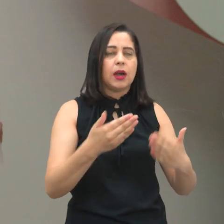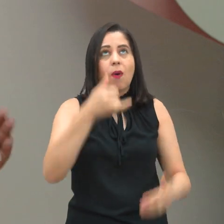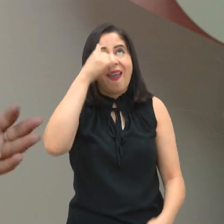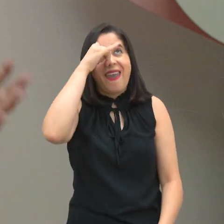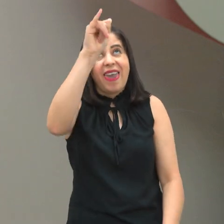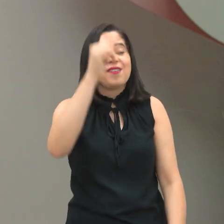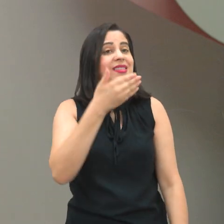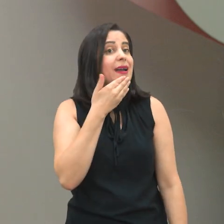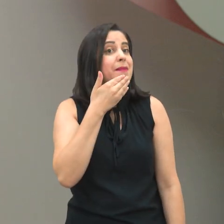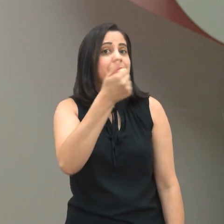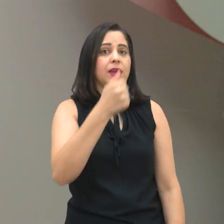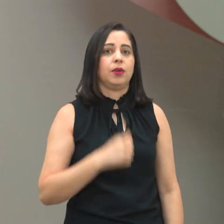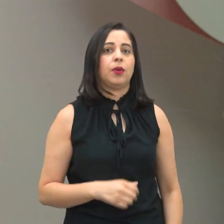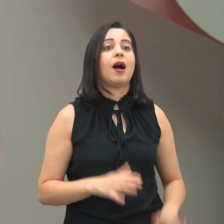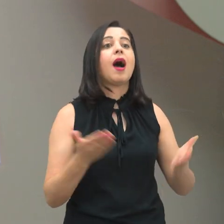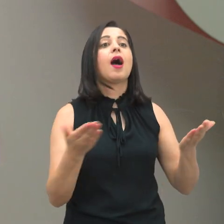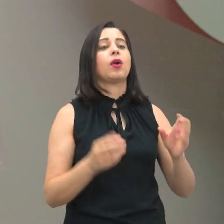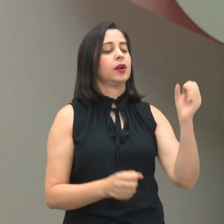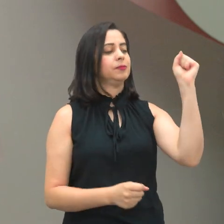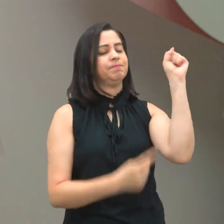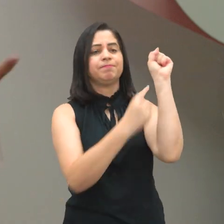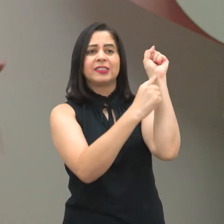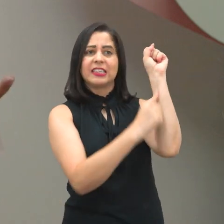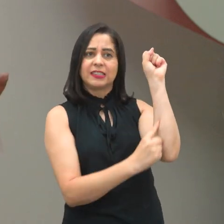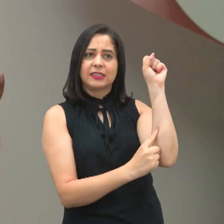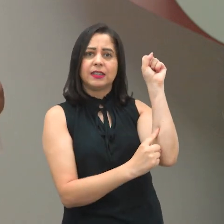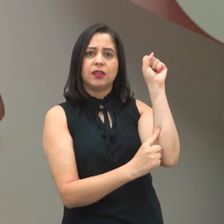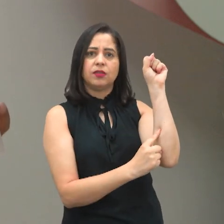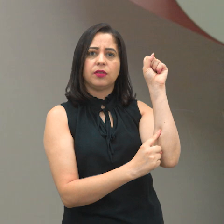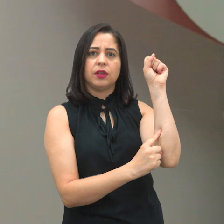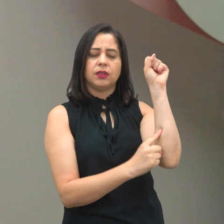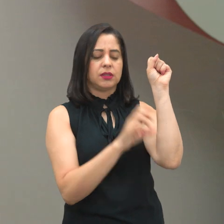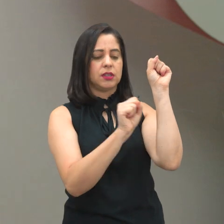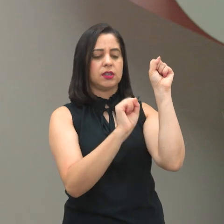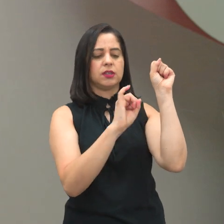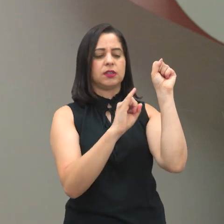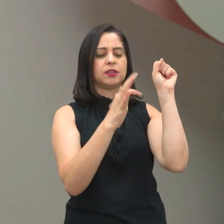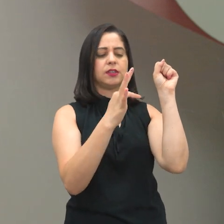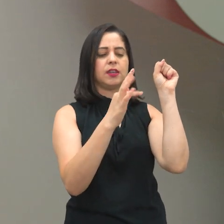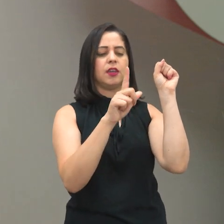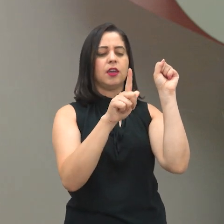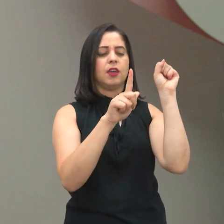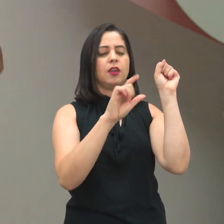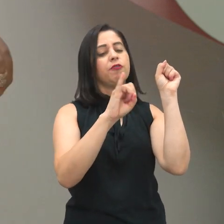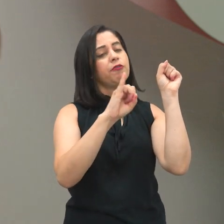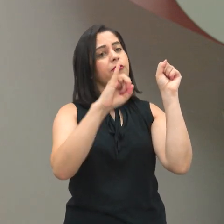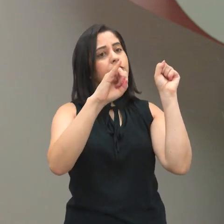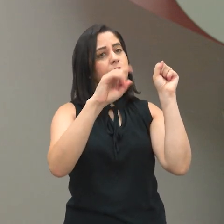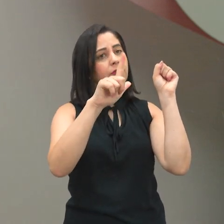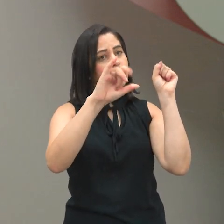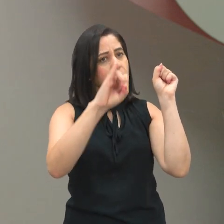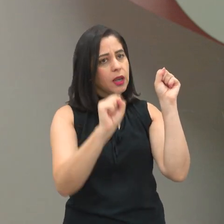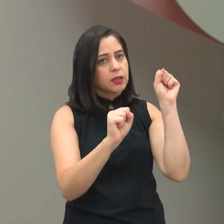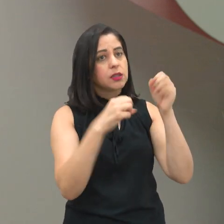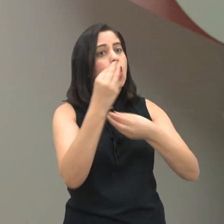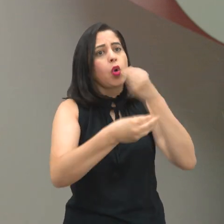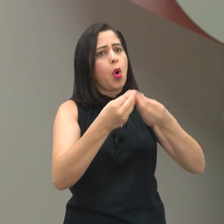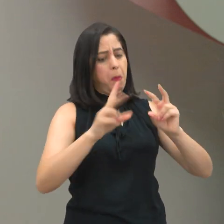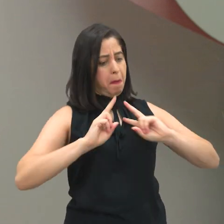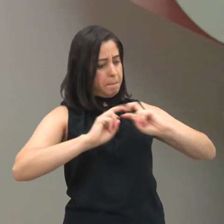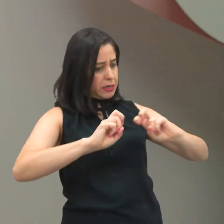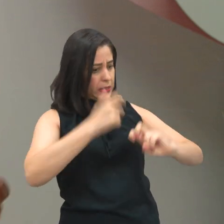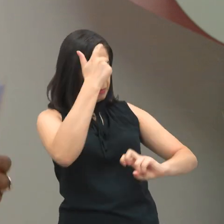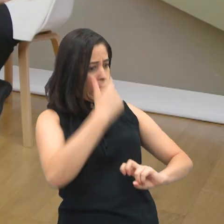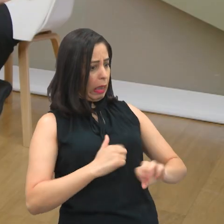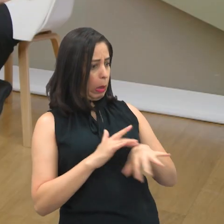melhor remédio. Agora, Sim. quando a gente fala de sífilis, as pessoas que estão assistindo a gente em casa, como que elas podem, de repente, ficar alerta e perceber que estão com essa